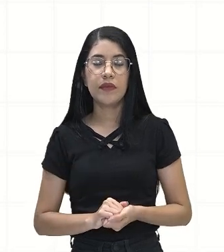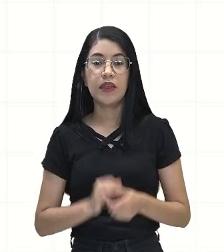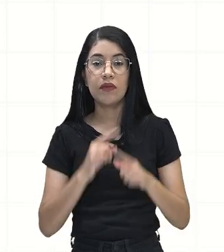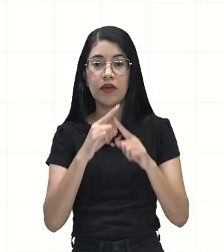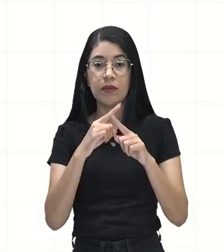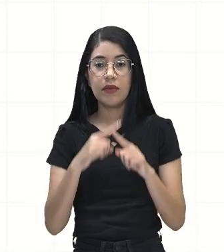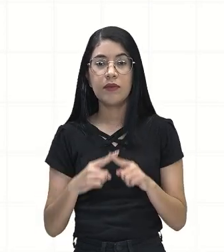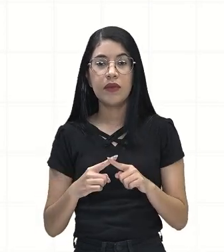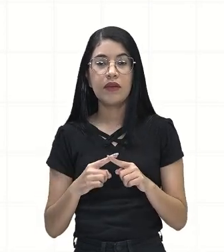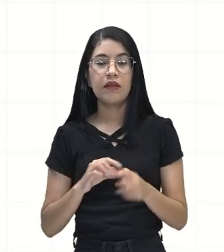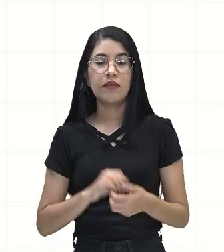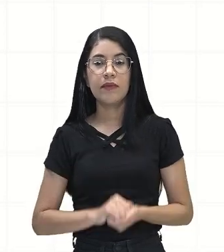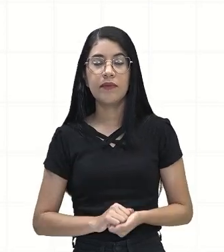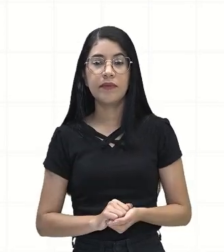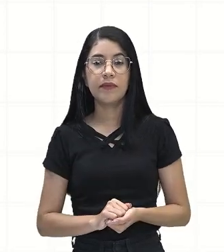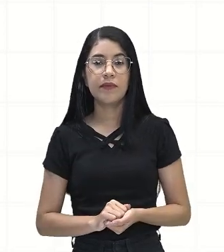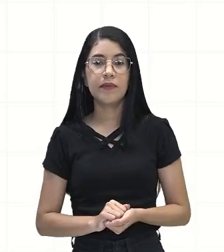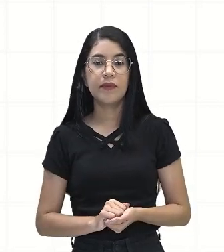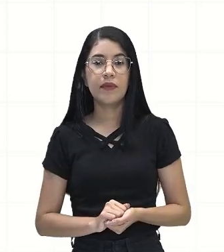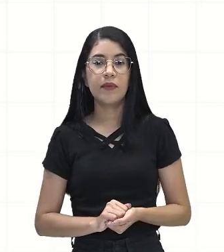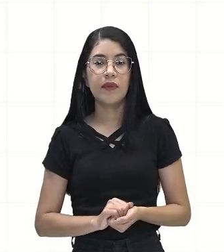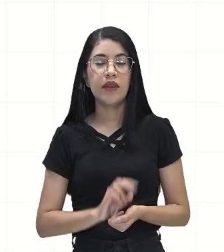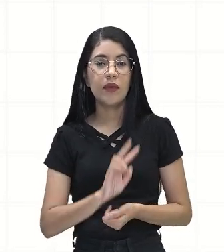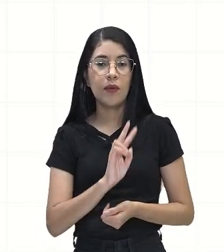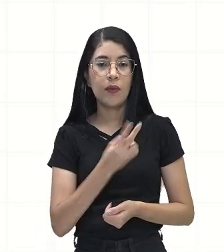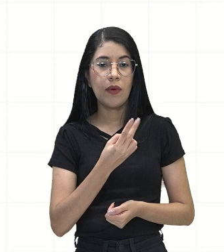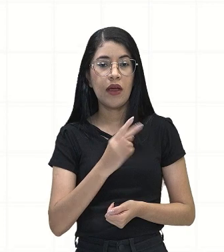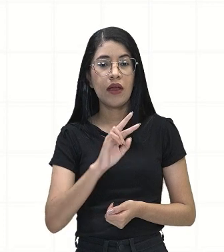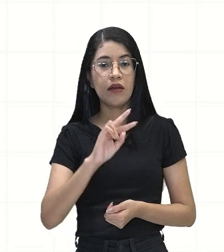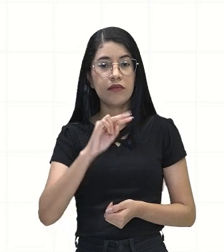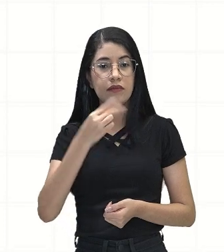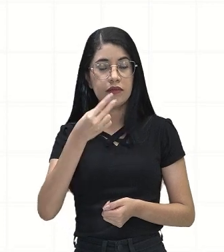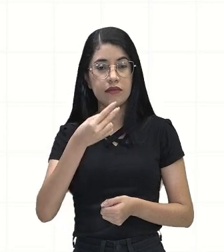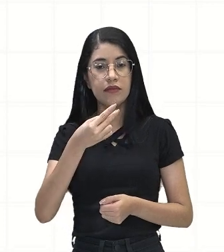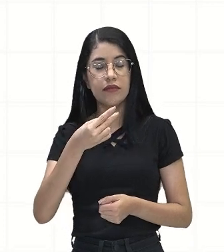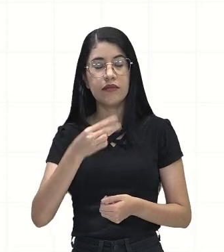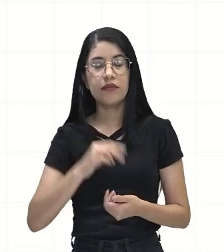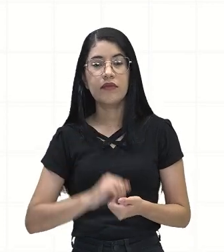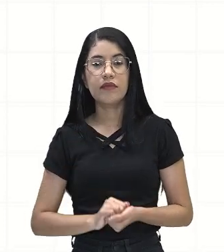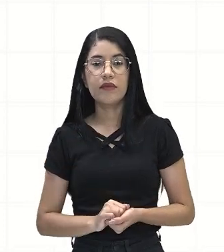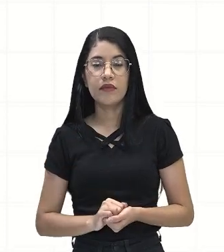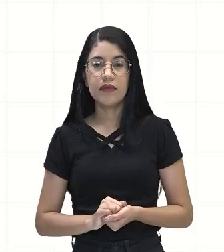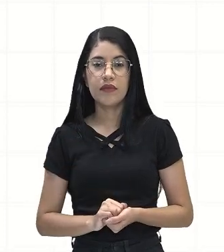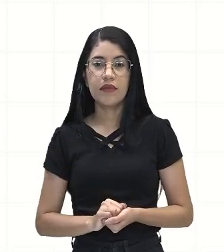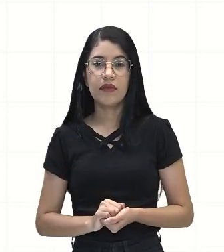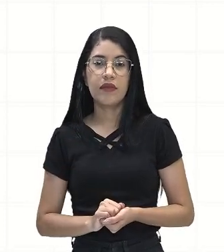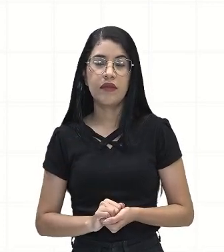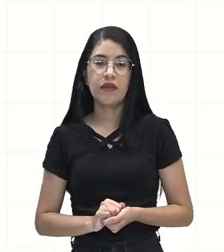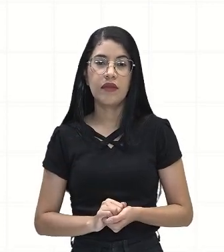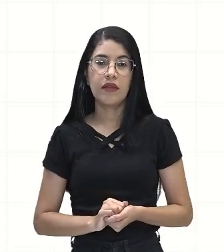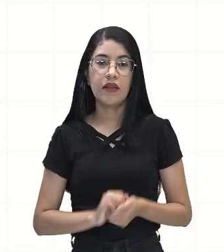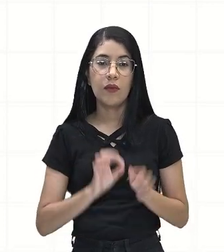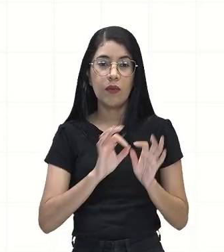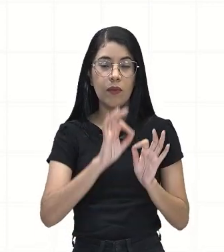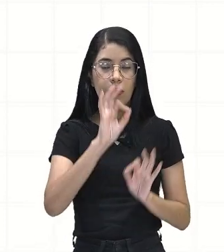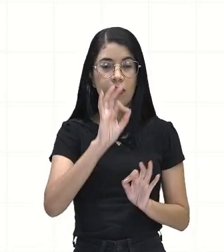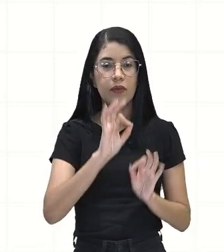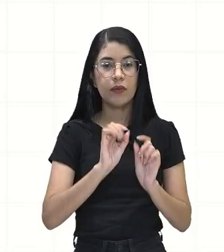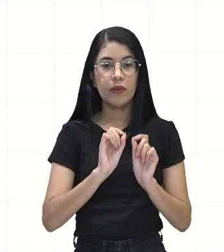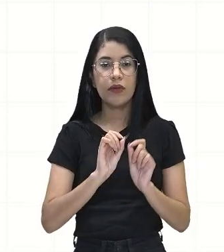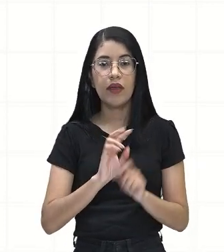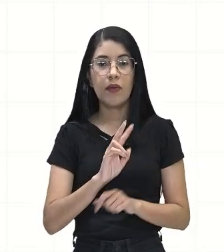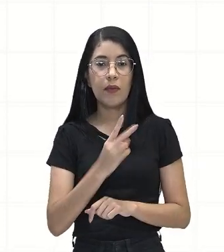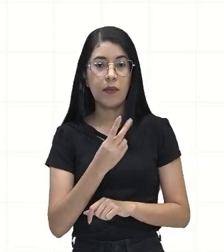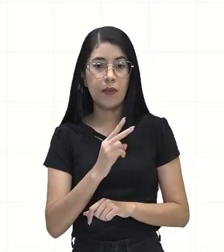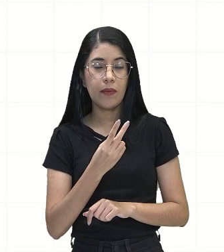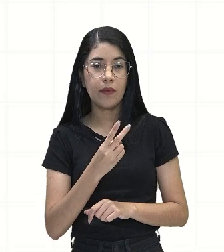do meio pelos extremos. O que é que eu tenho? Eu tenho que a altura relativa lá, vai ser igual